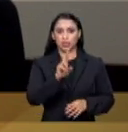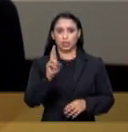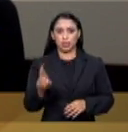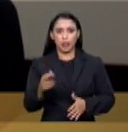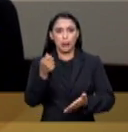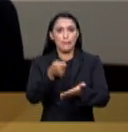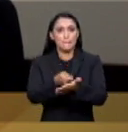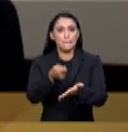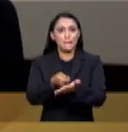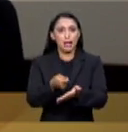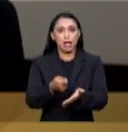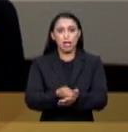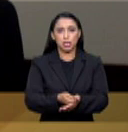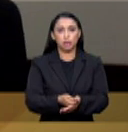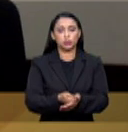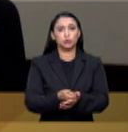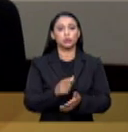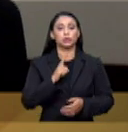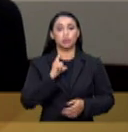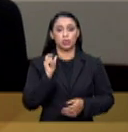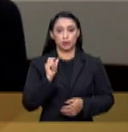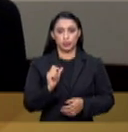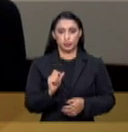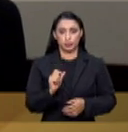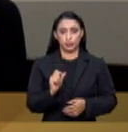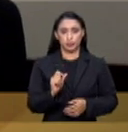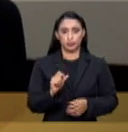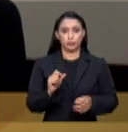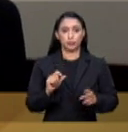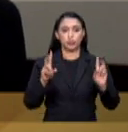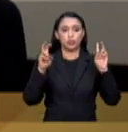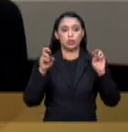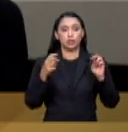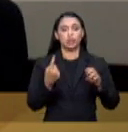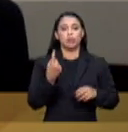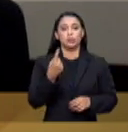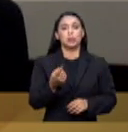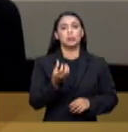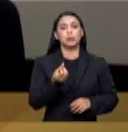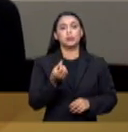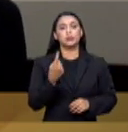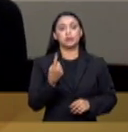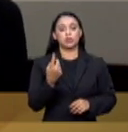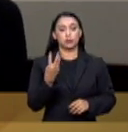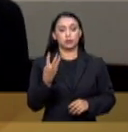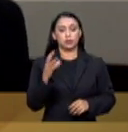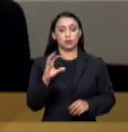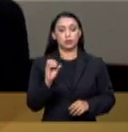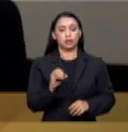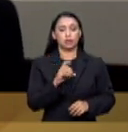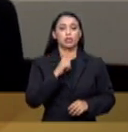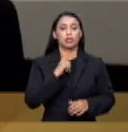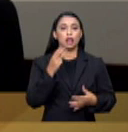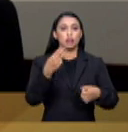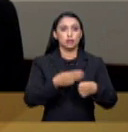rendimentos pagos a qualquer título, no caso, no tema 1130, aos municípios. Esta demanda